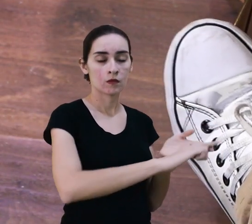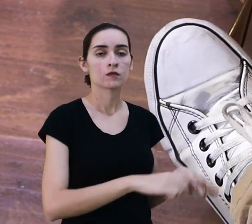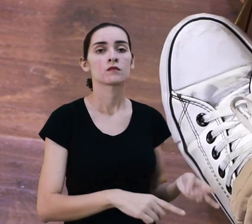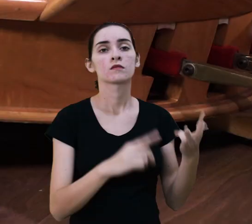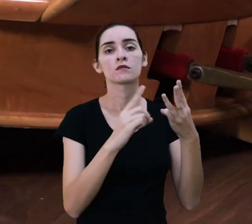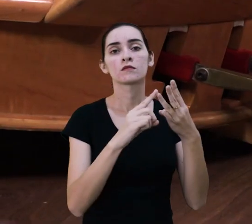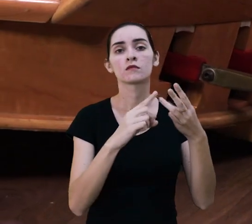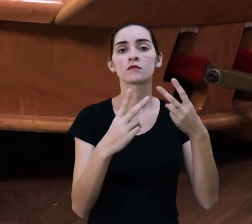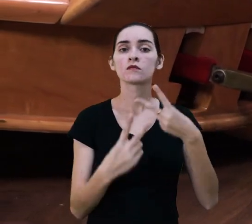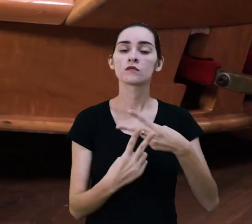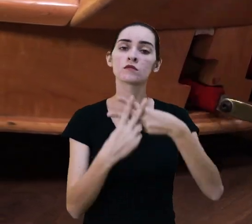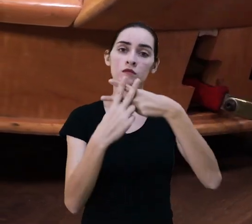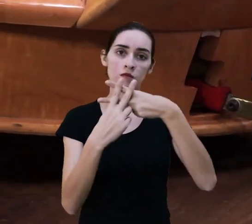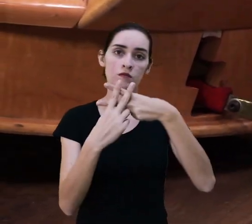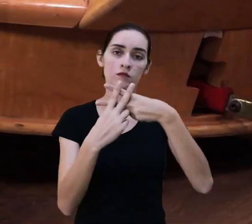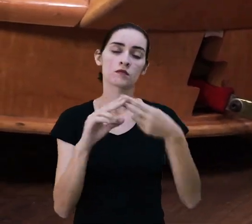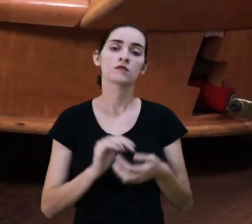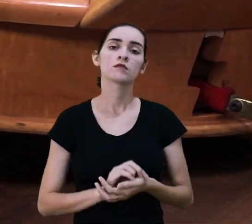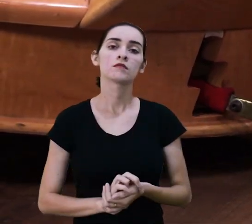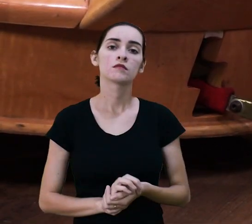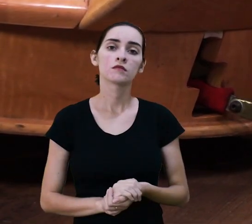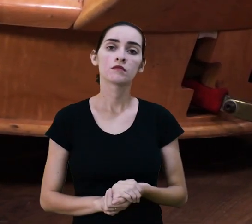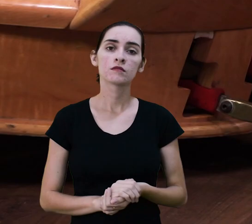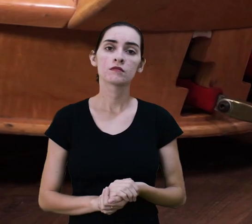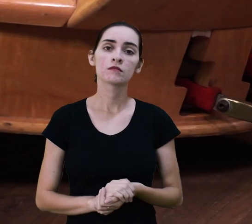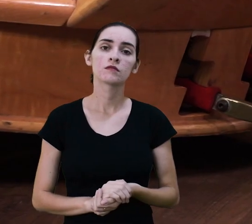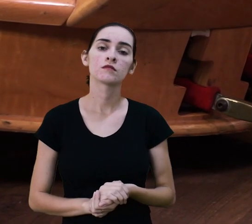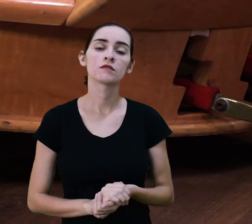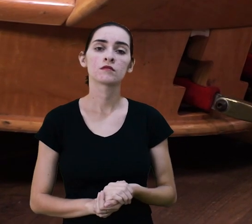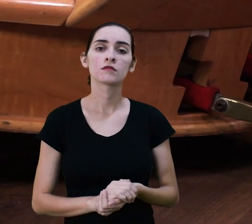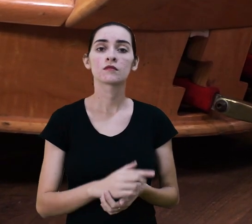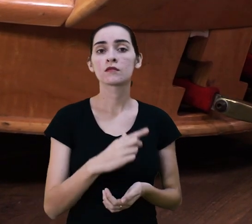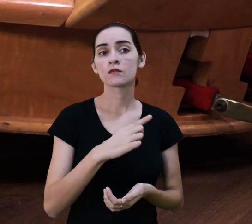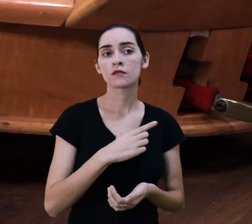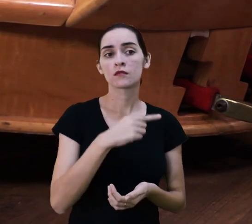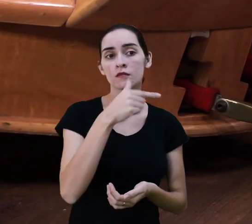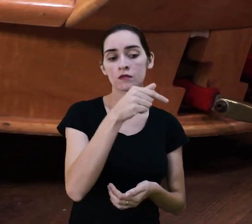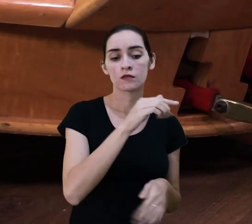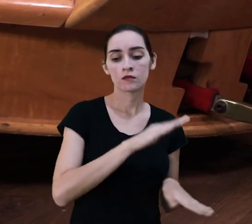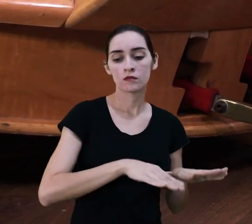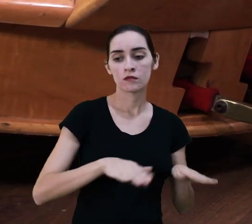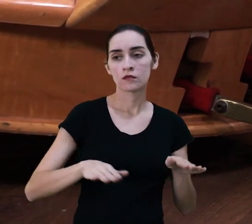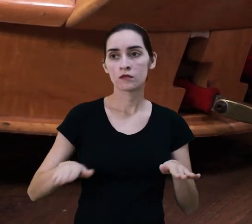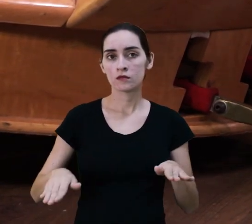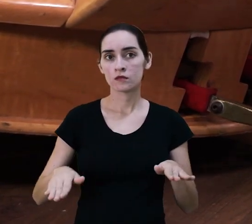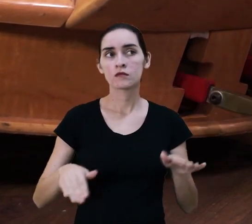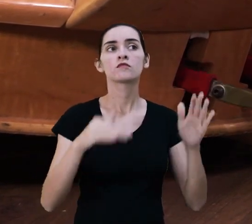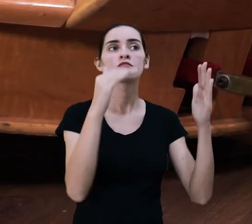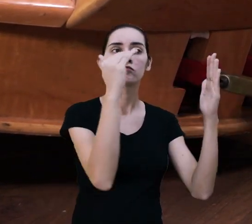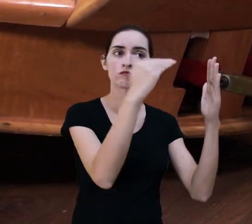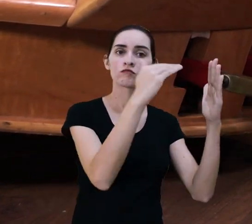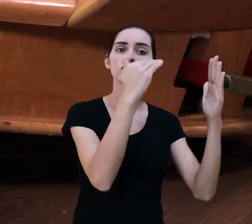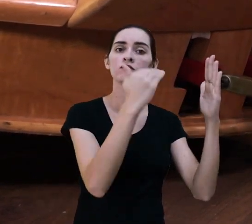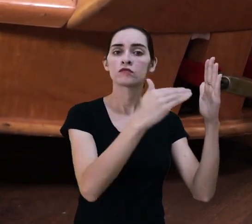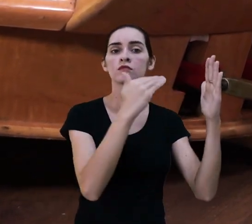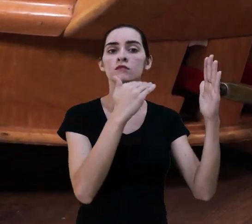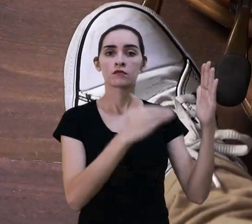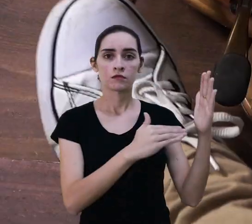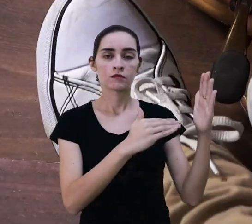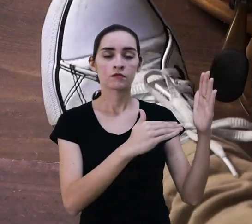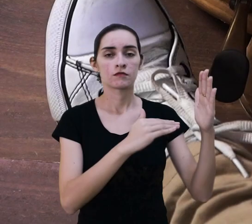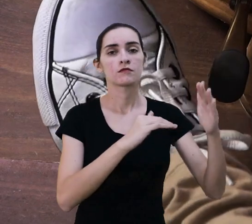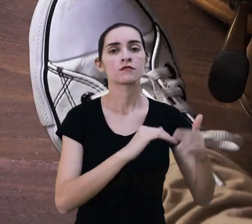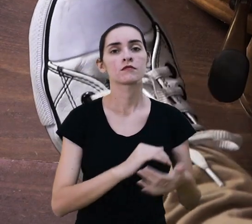bequádro e o terceiro eu tenho o sustenido. Então, eu tenho sete pedais, dentro de cada um eu tenho três